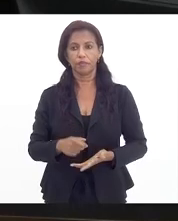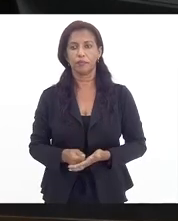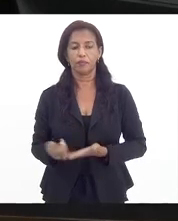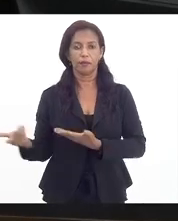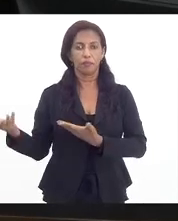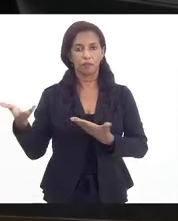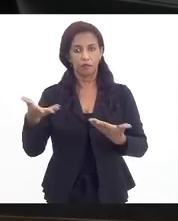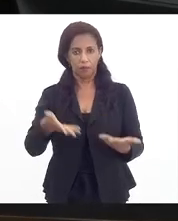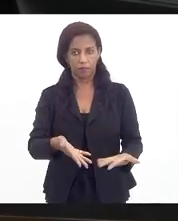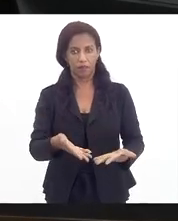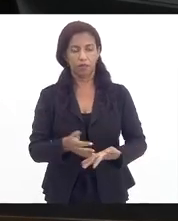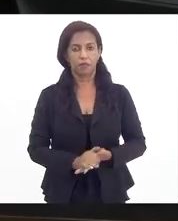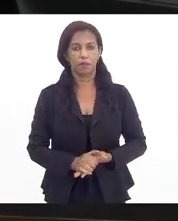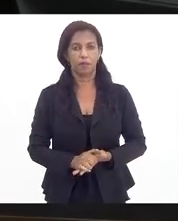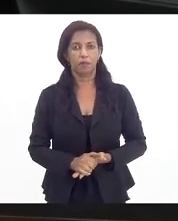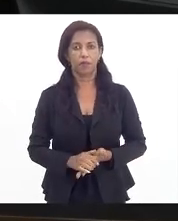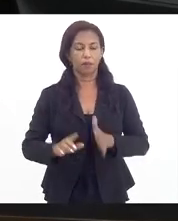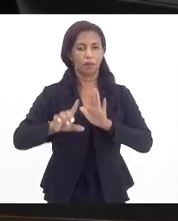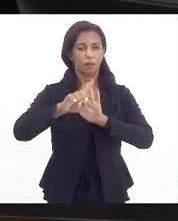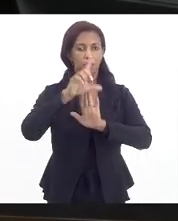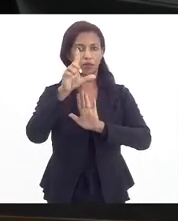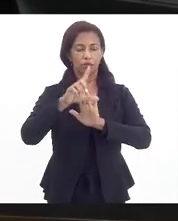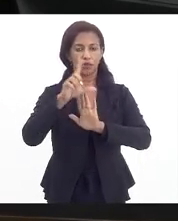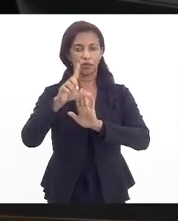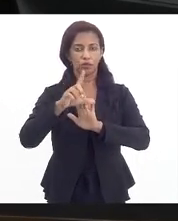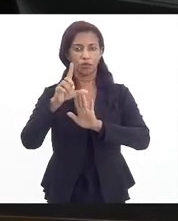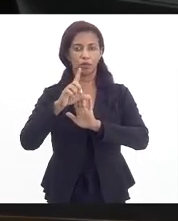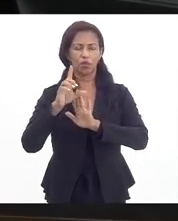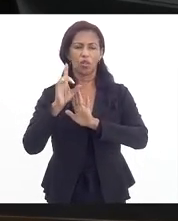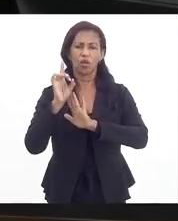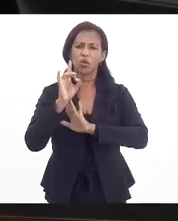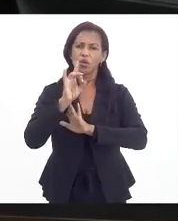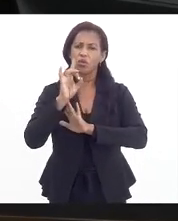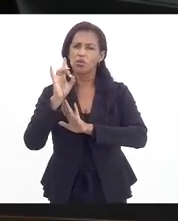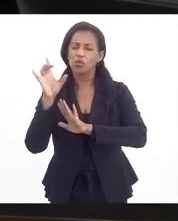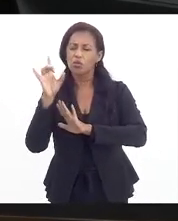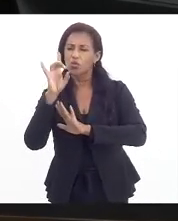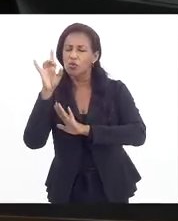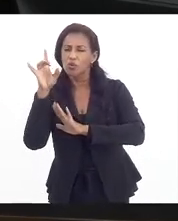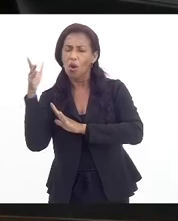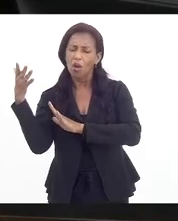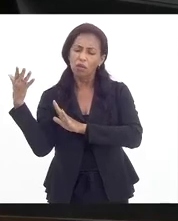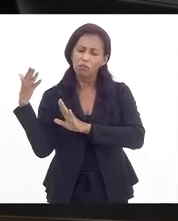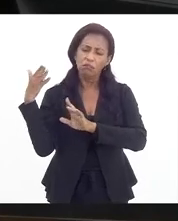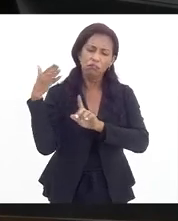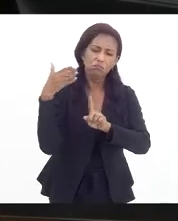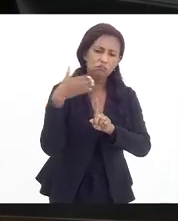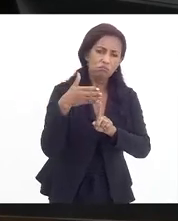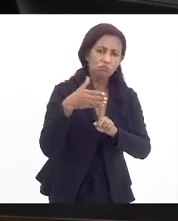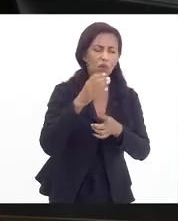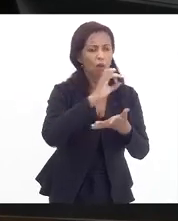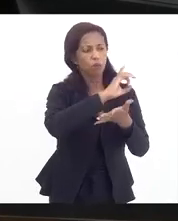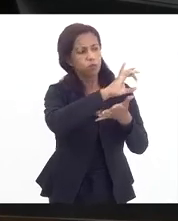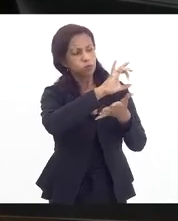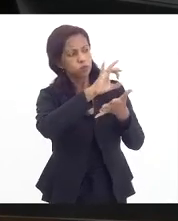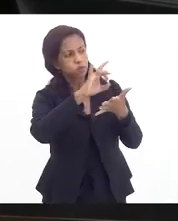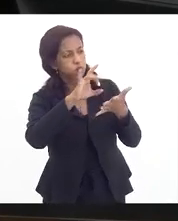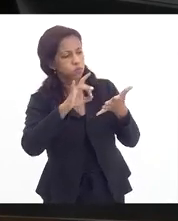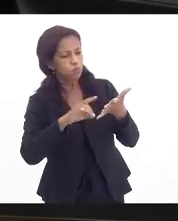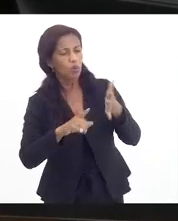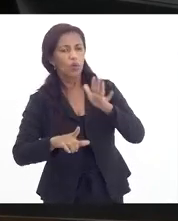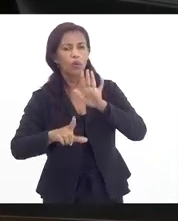trazer para a legislação só e somente aquilo que